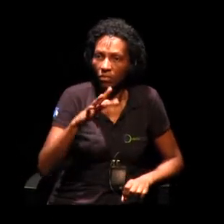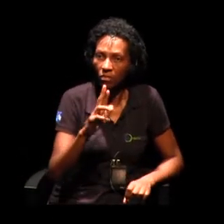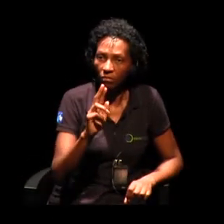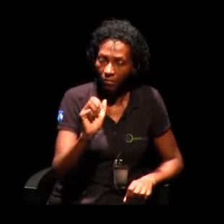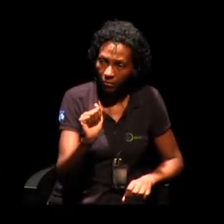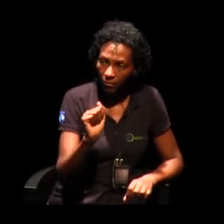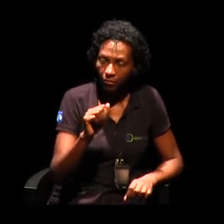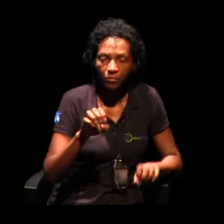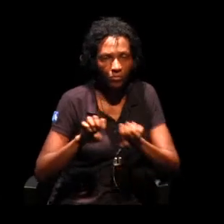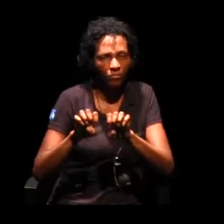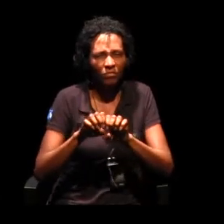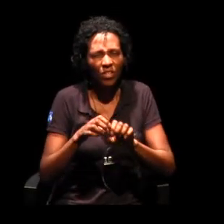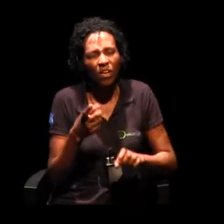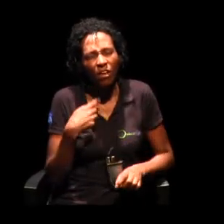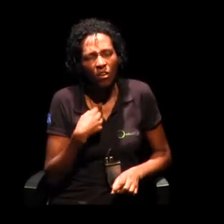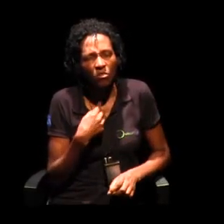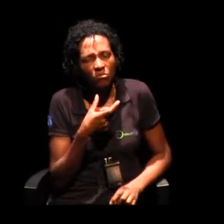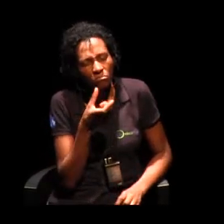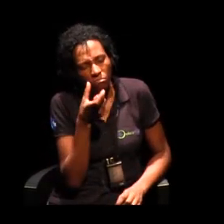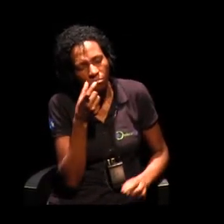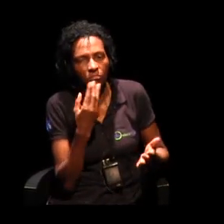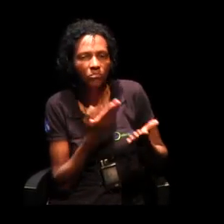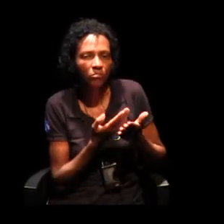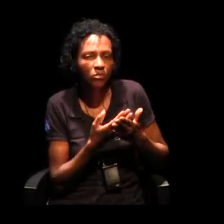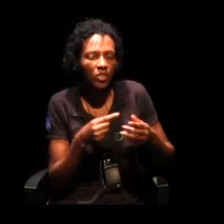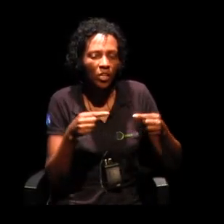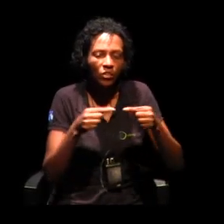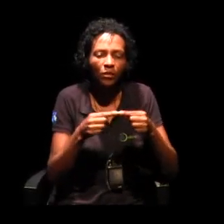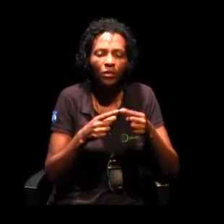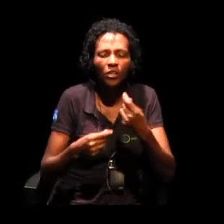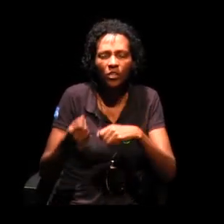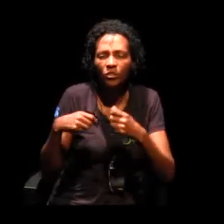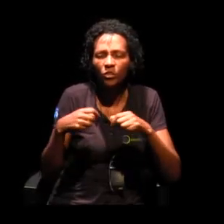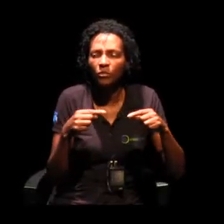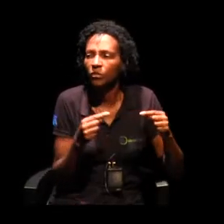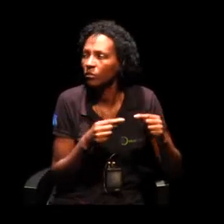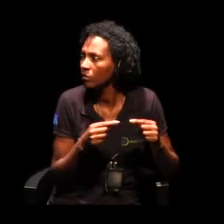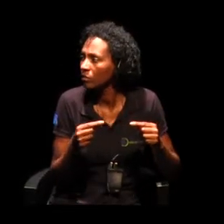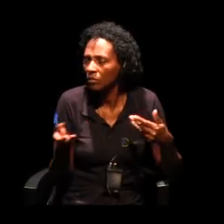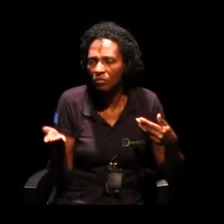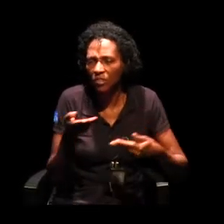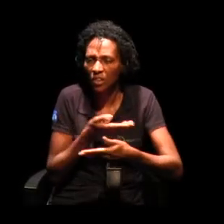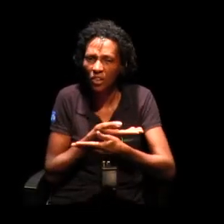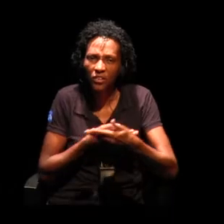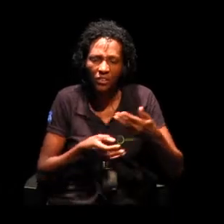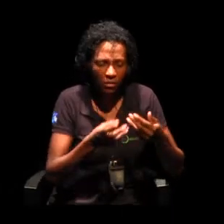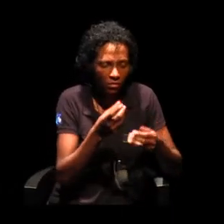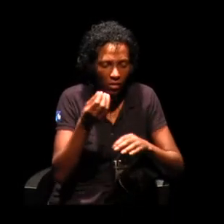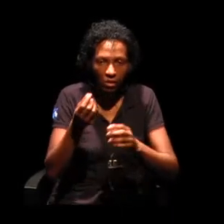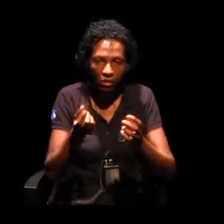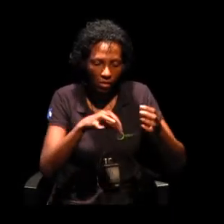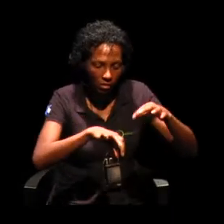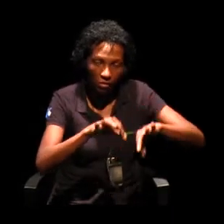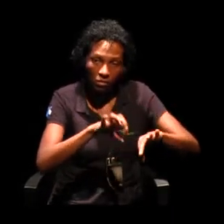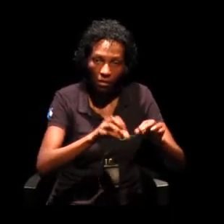infraestruturas. Eu observei e estudei a parte econômica com relação à